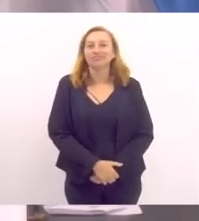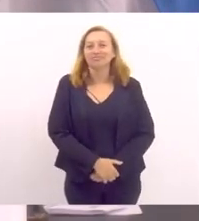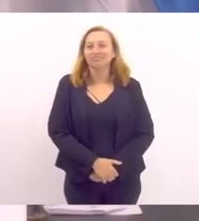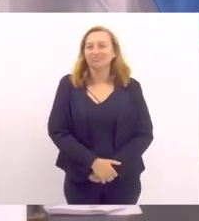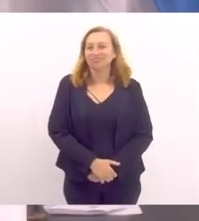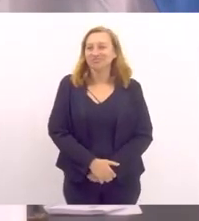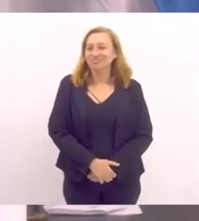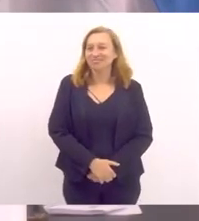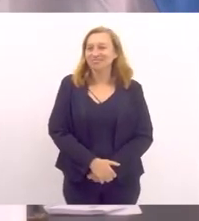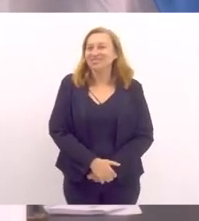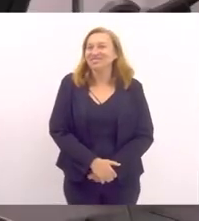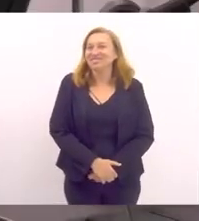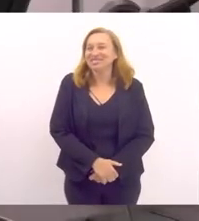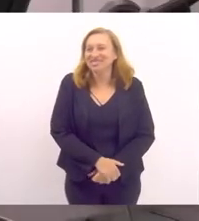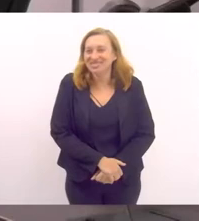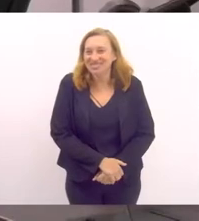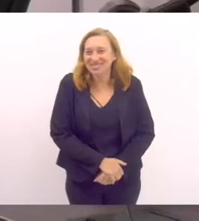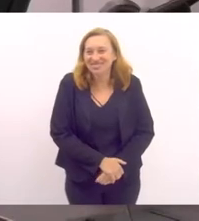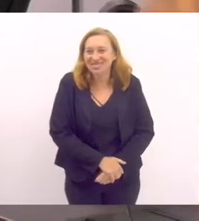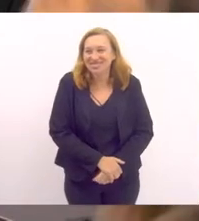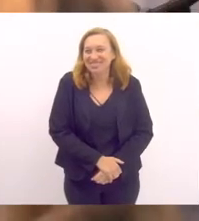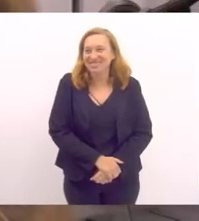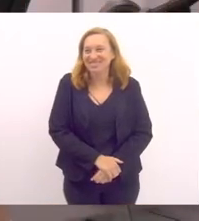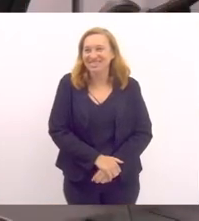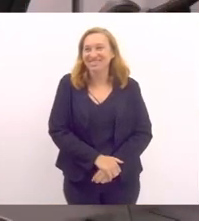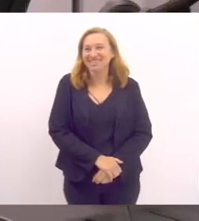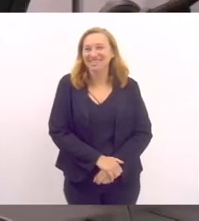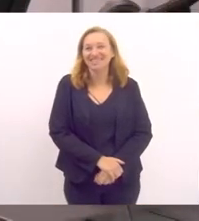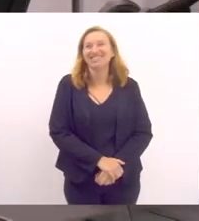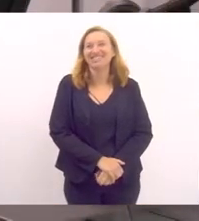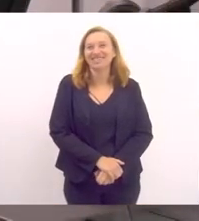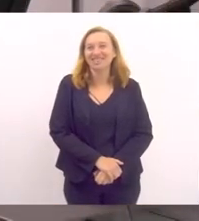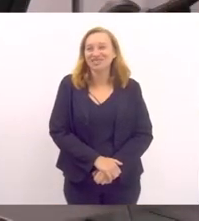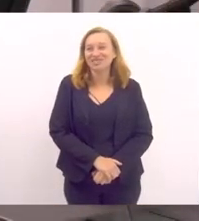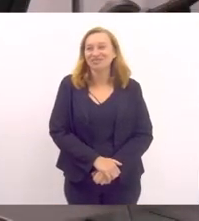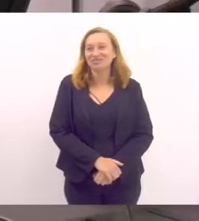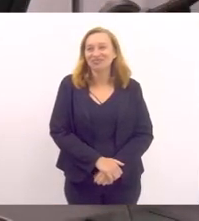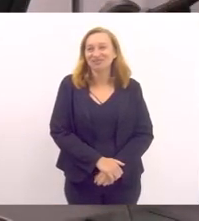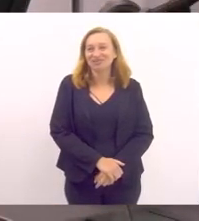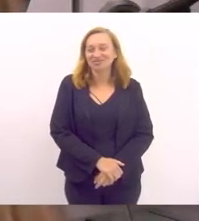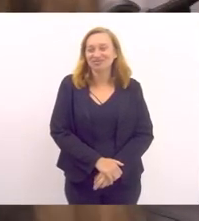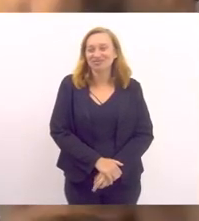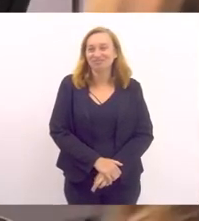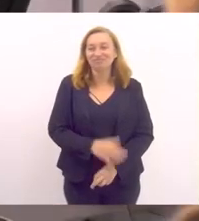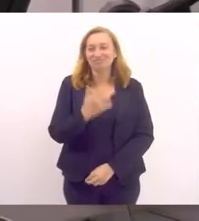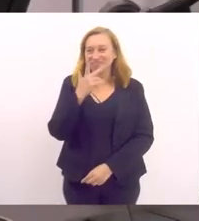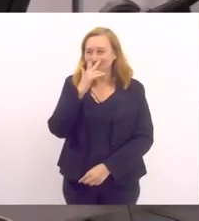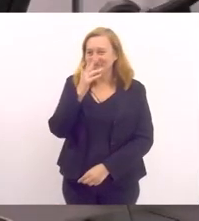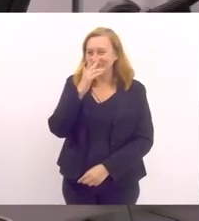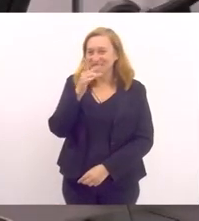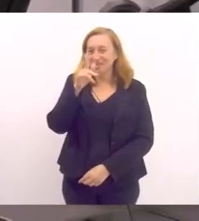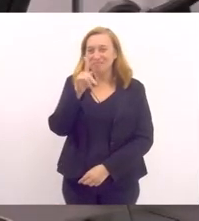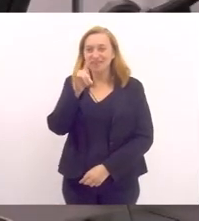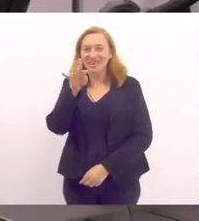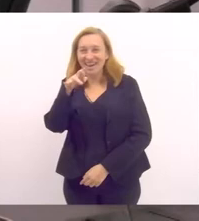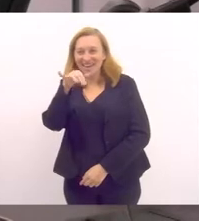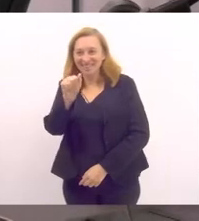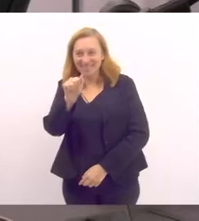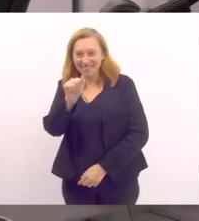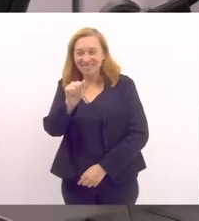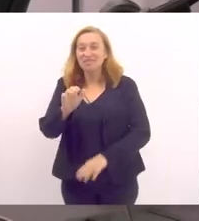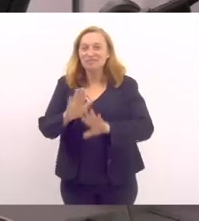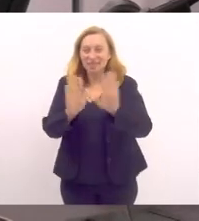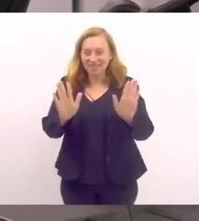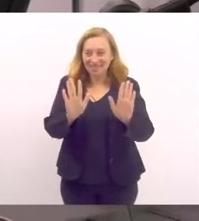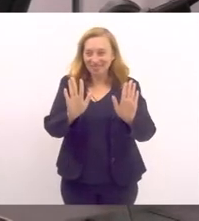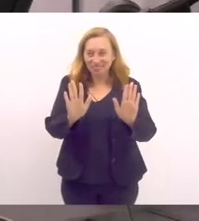Eu posso falar? Pode? Pode. A gente está parecendo pirata com gancho, mas tudo bem. Doutor